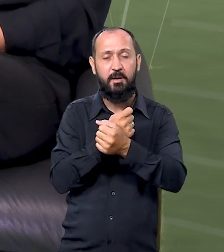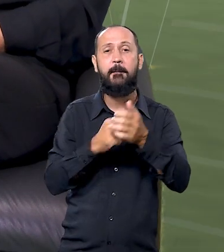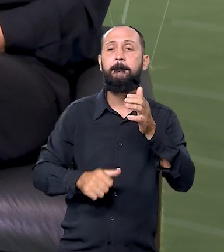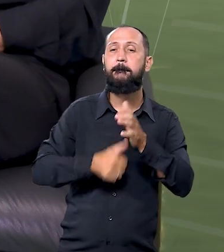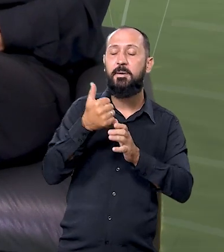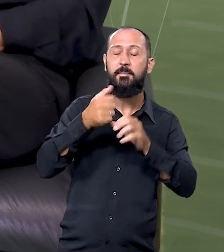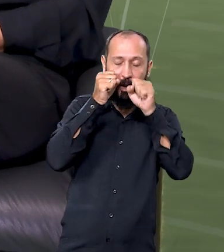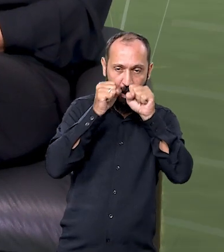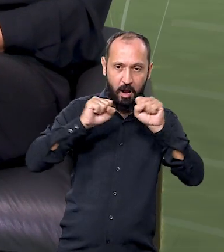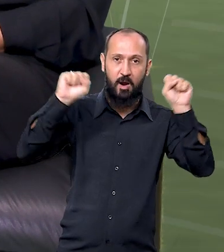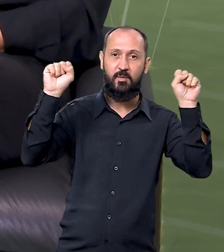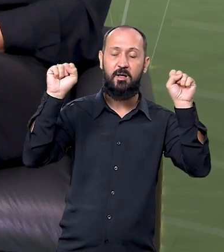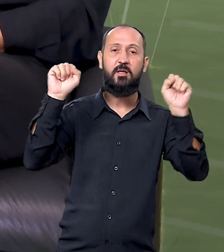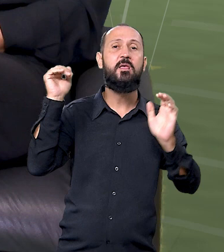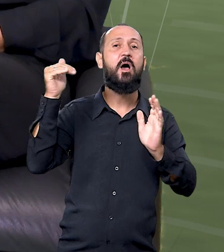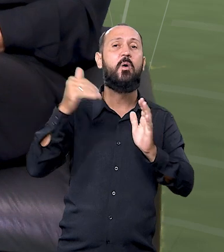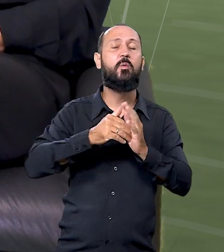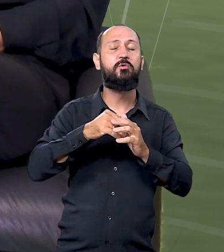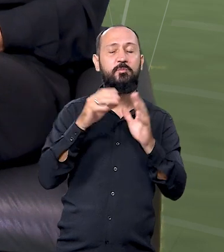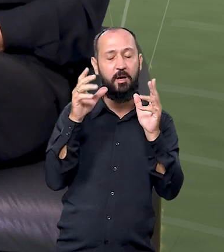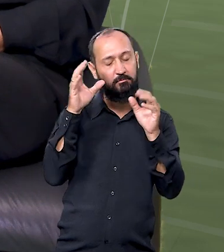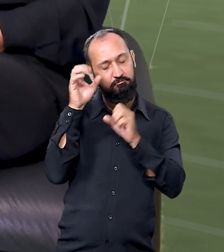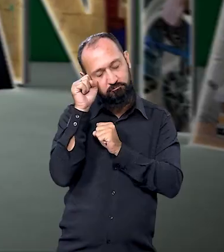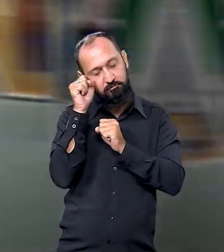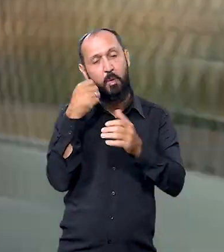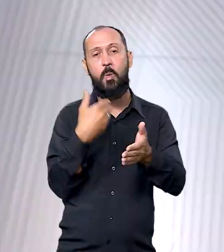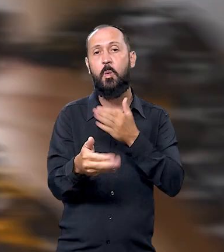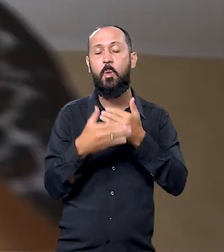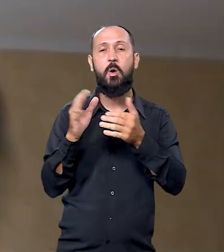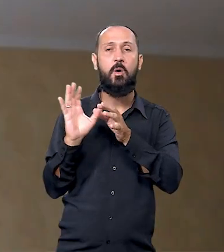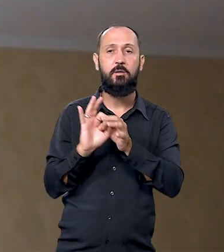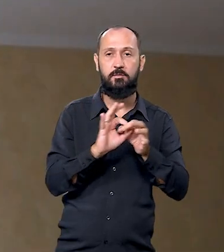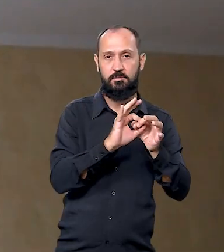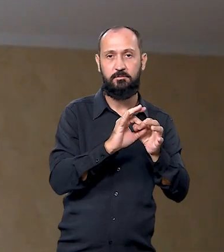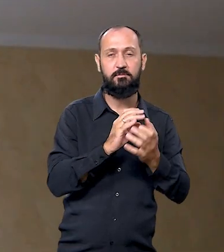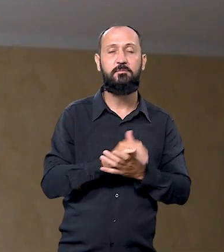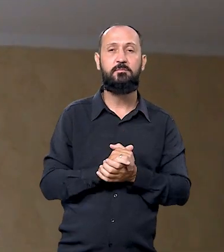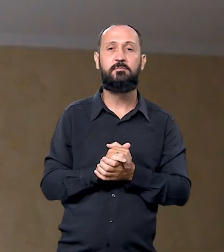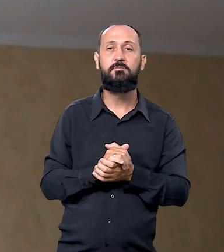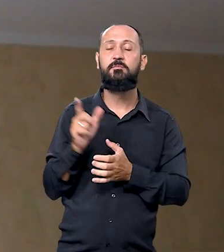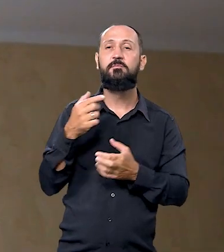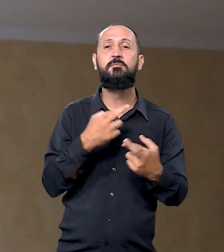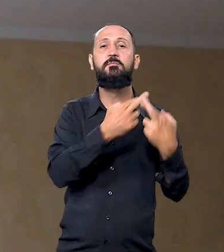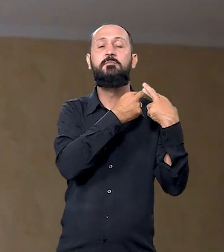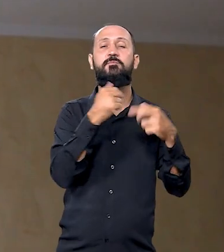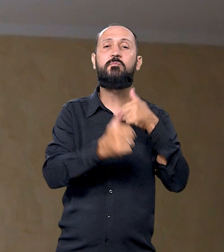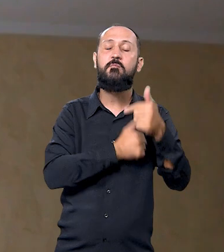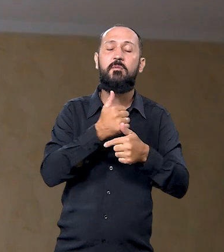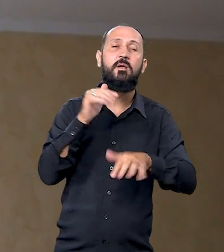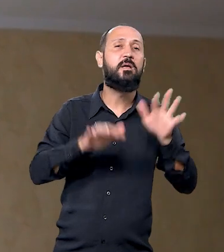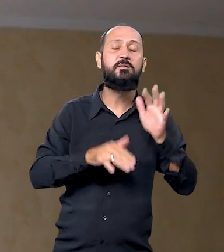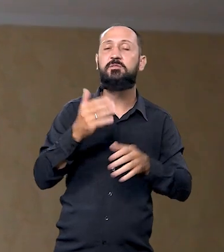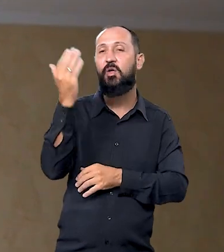quilombola, são as primeiras a acordarem e as últimas a dormirem, em qualquer contexto. Sim. E elas são responsáveis